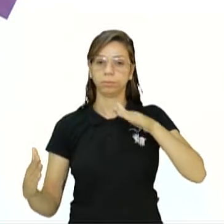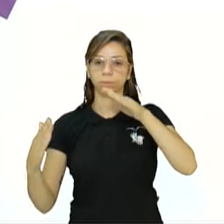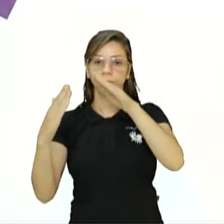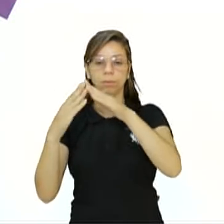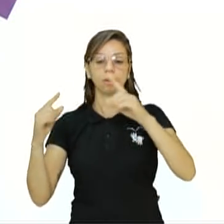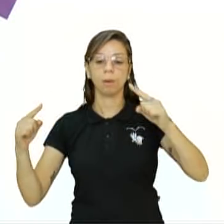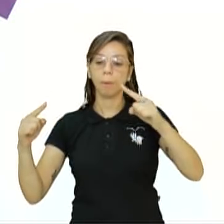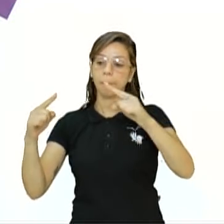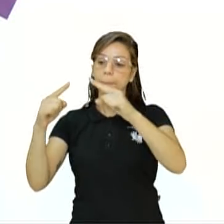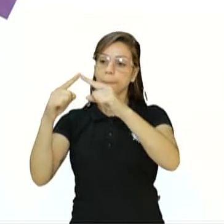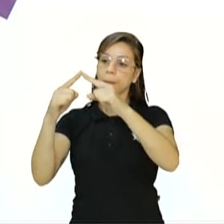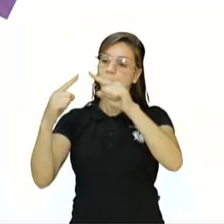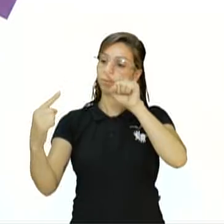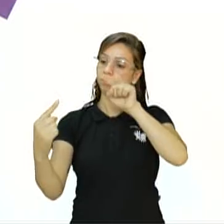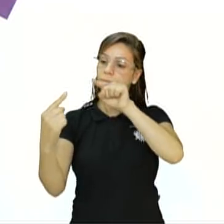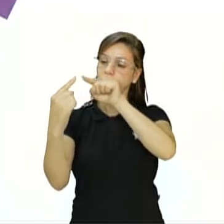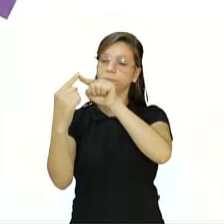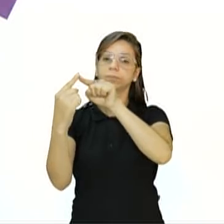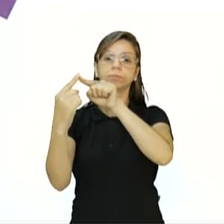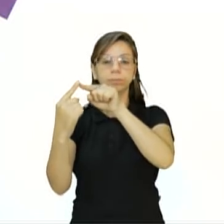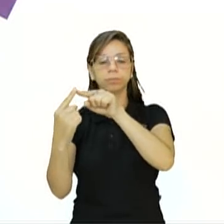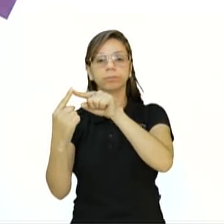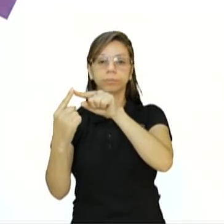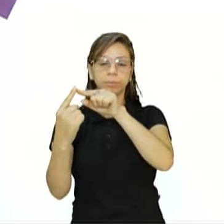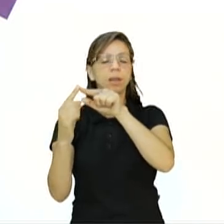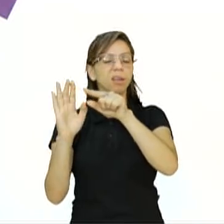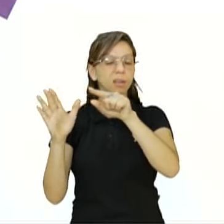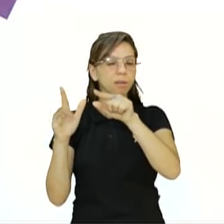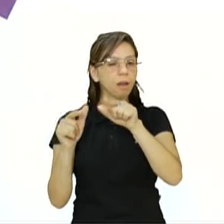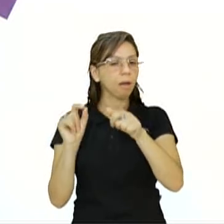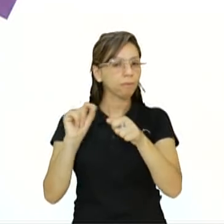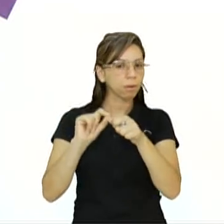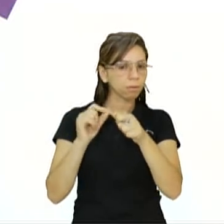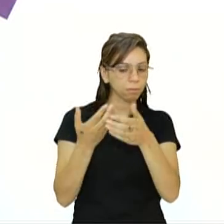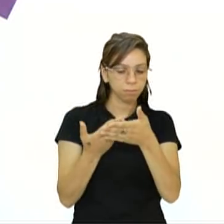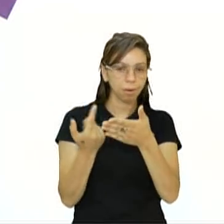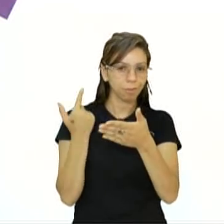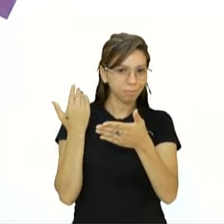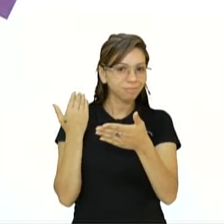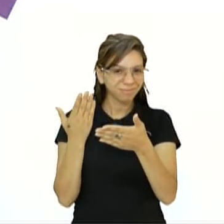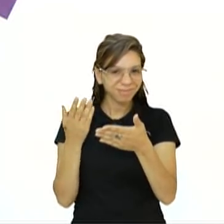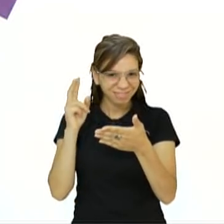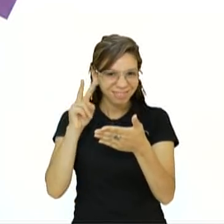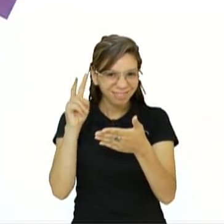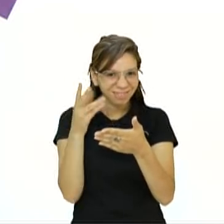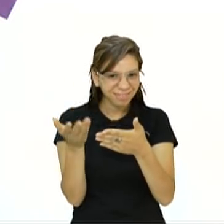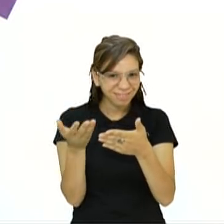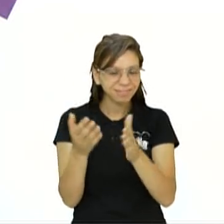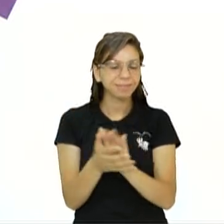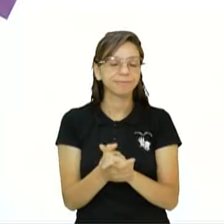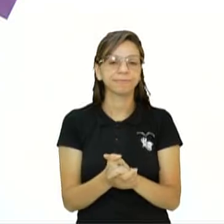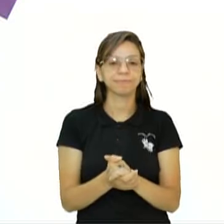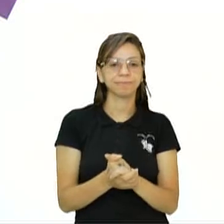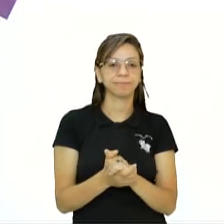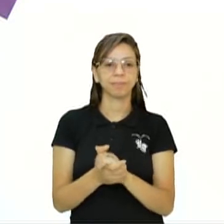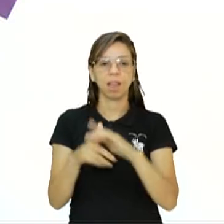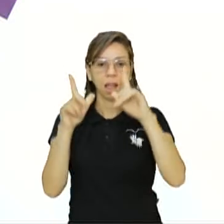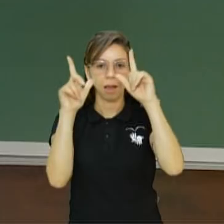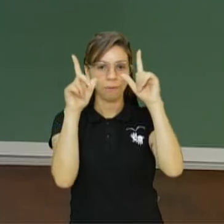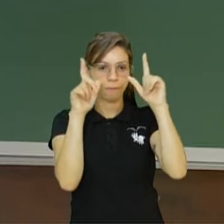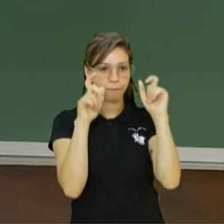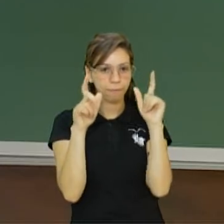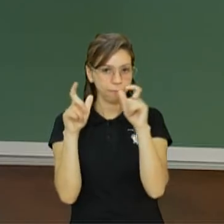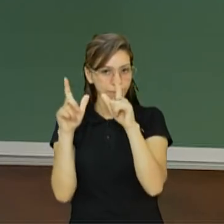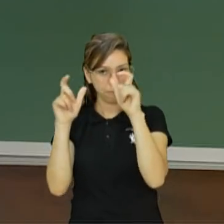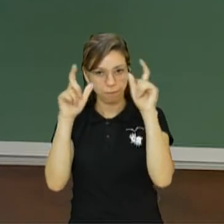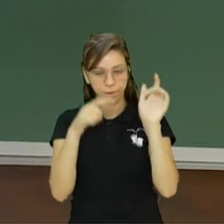união de polígonos regulares. Montamos alguns poliedros na aula passada. Lembram lá? As fotinhos que estão aqui